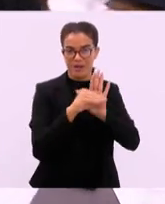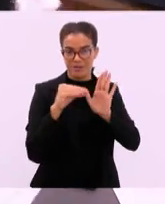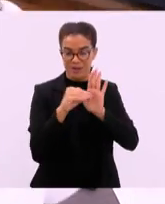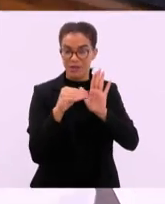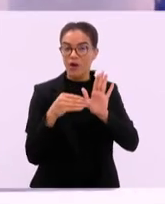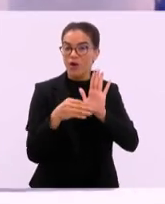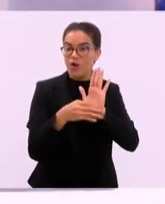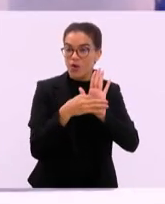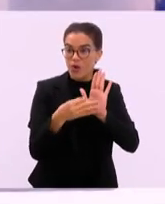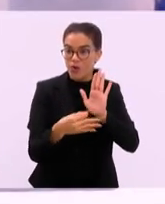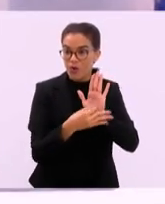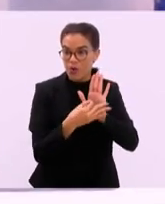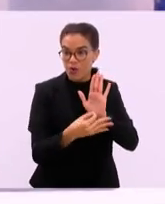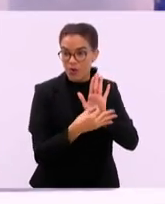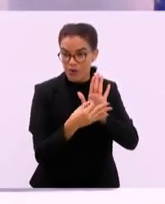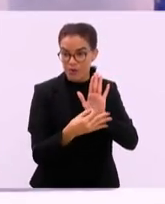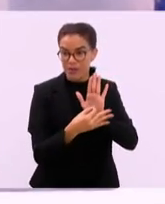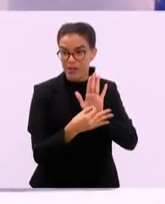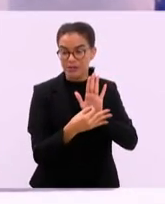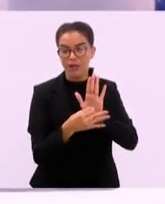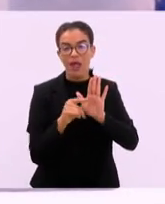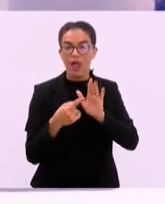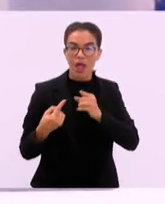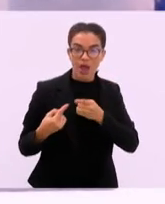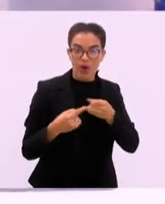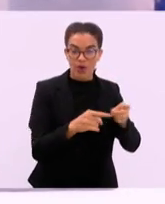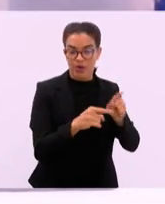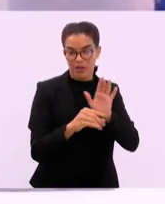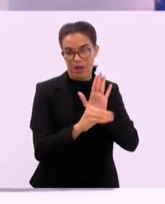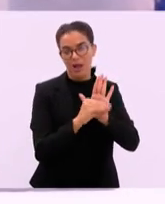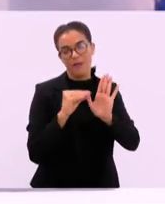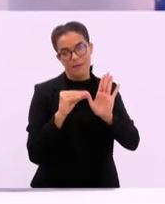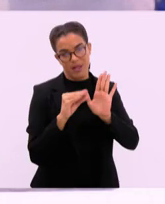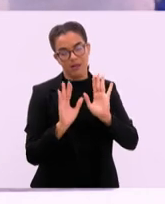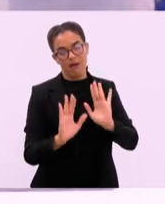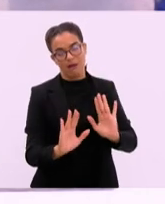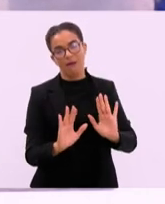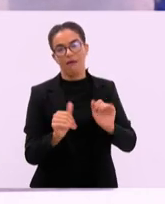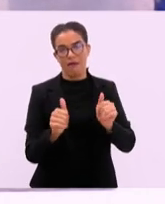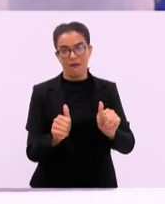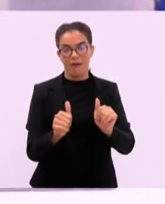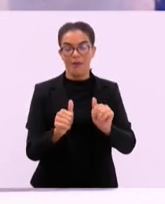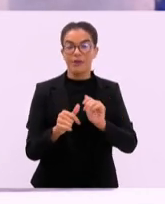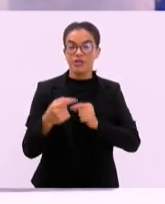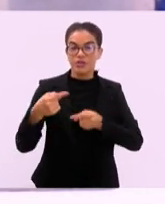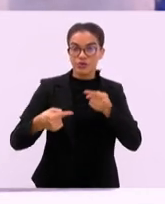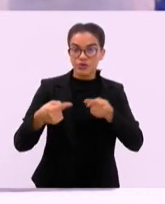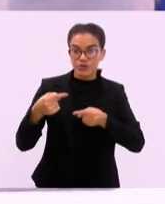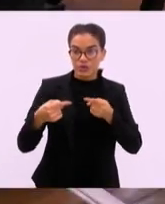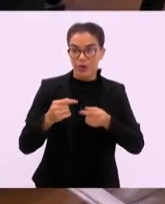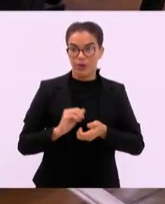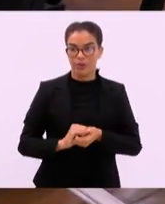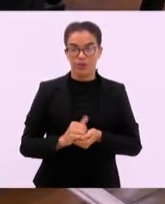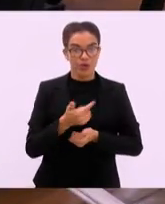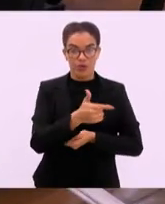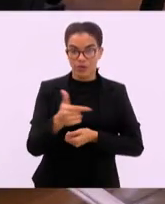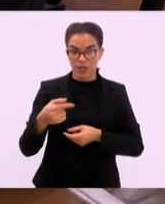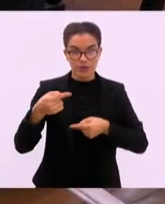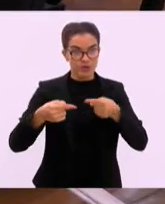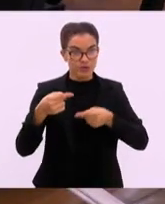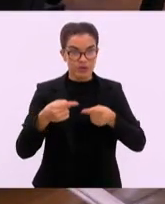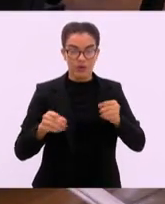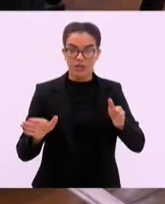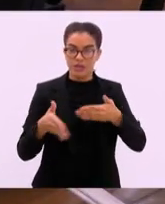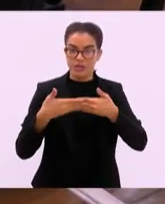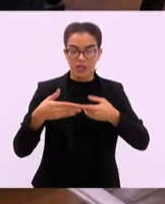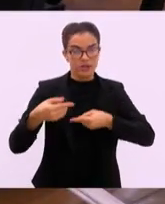parecer, fazendo alusão aqui à emenda, é contrário à emenda. Em discussão. Não havendo que queira discutir,